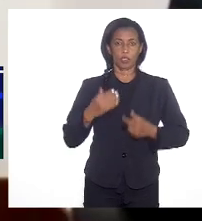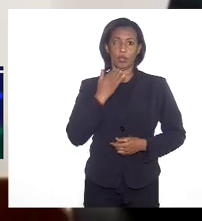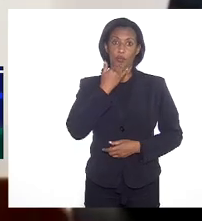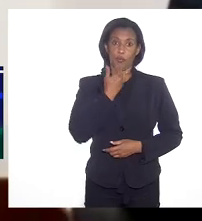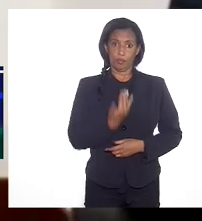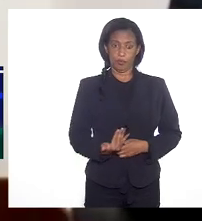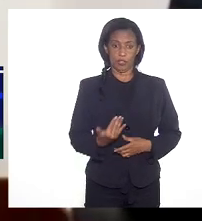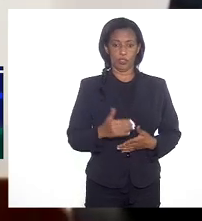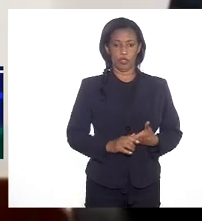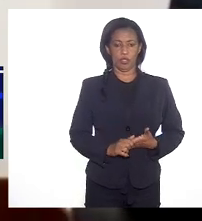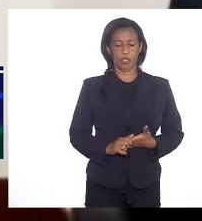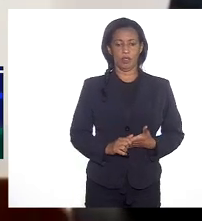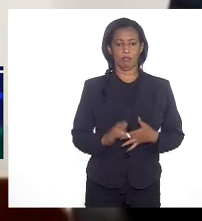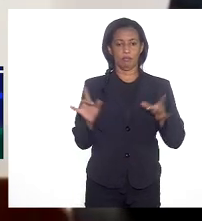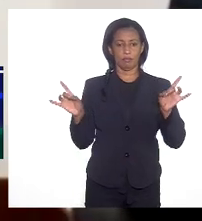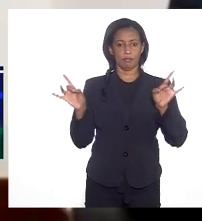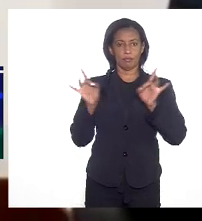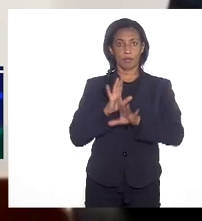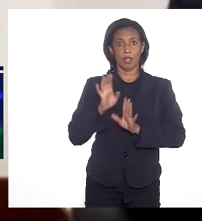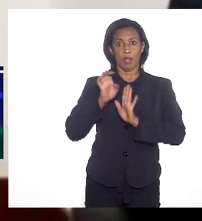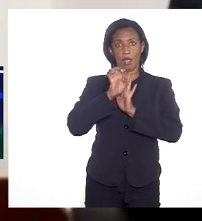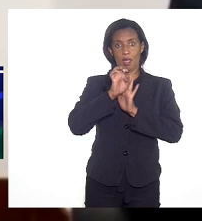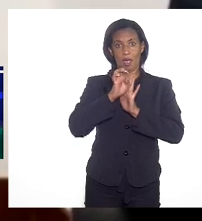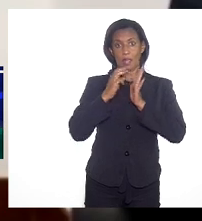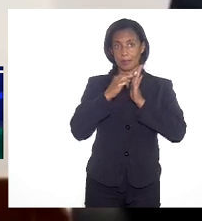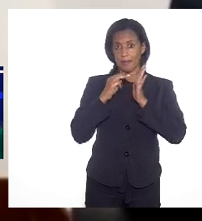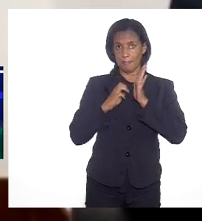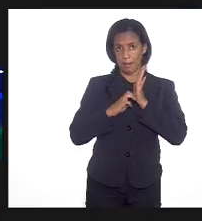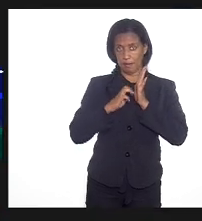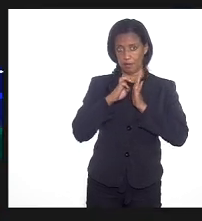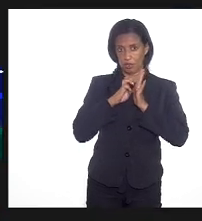para disponibilizar as emendas lá no grupo.